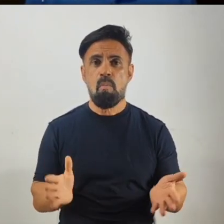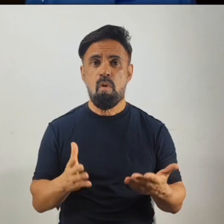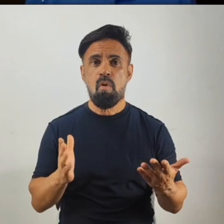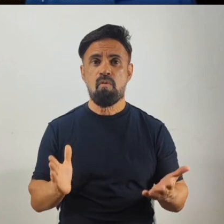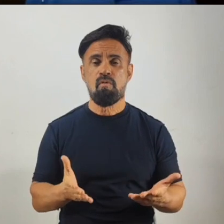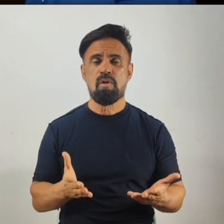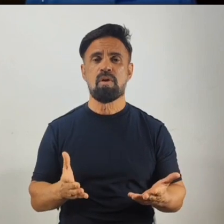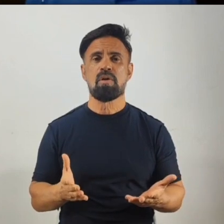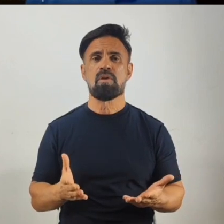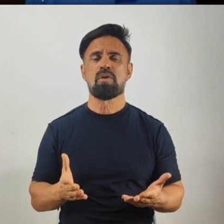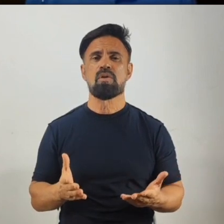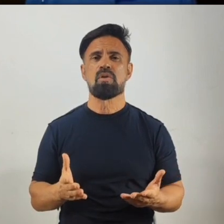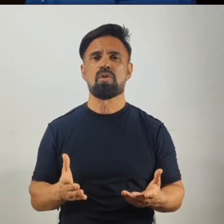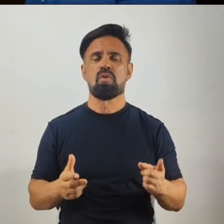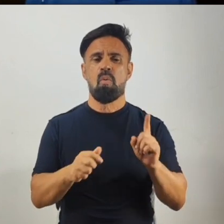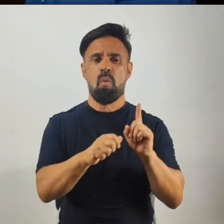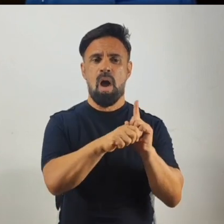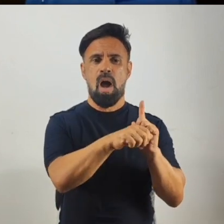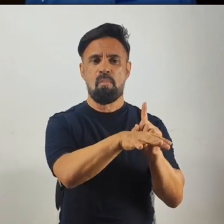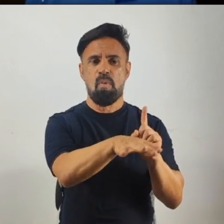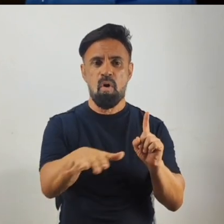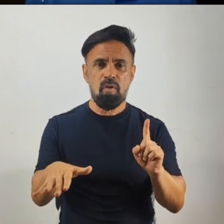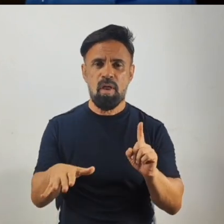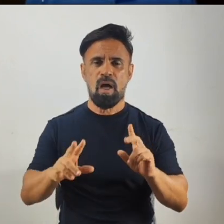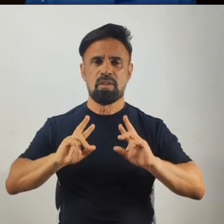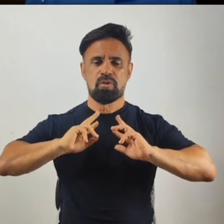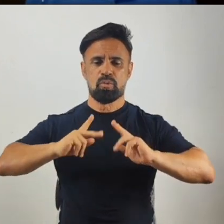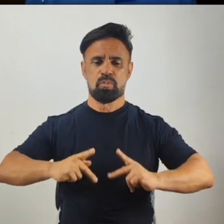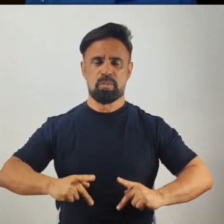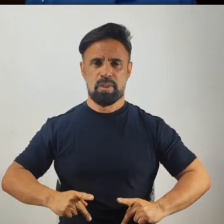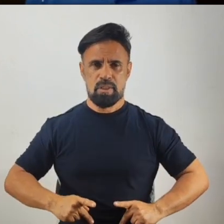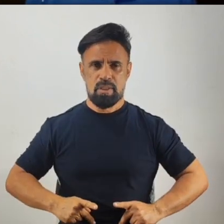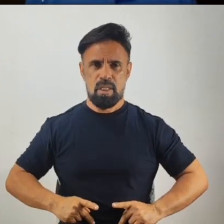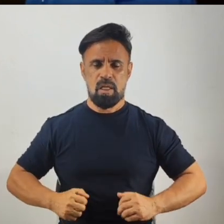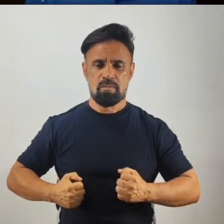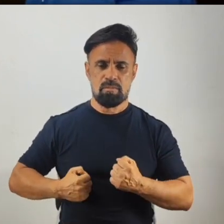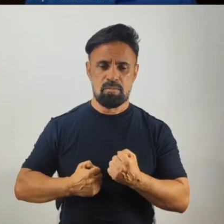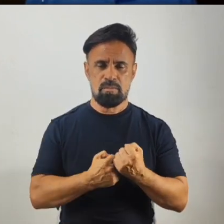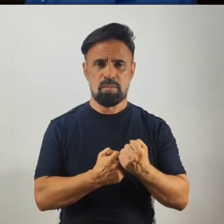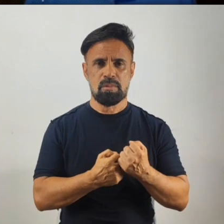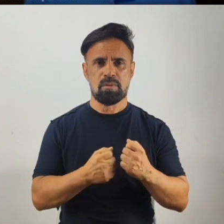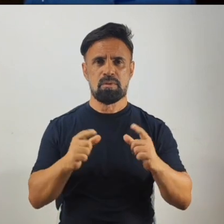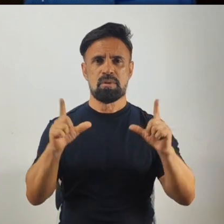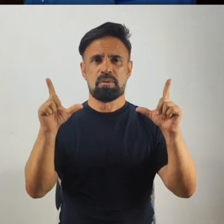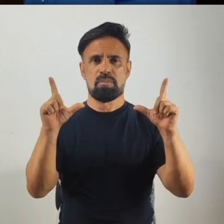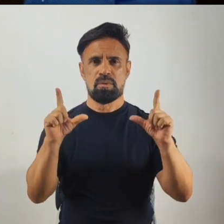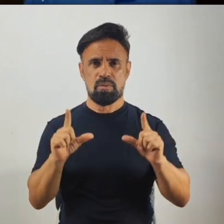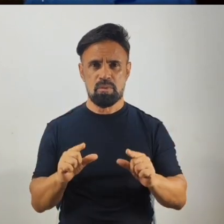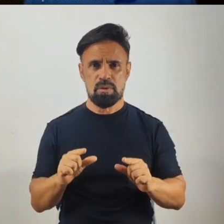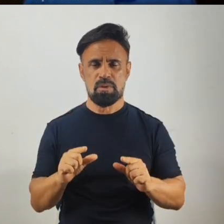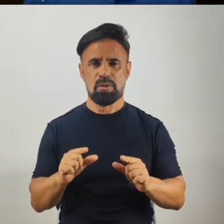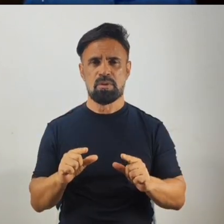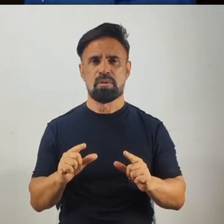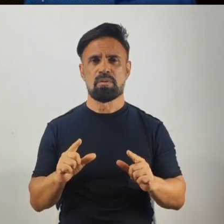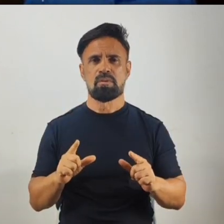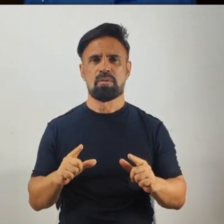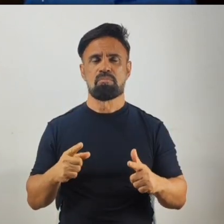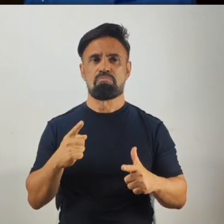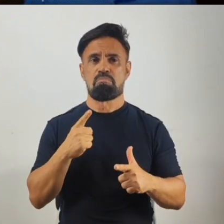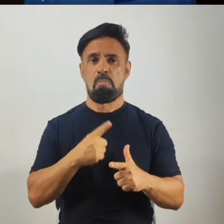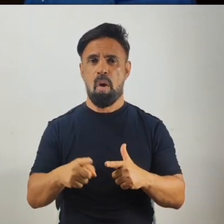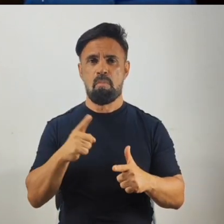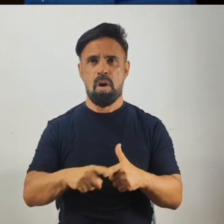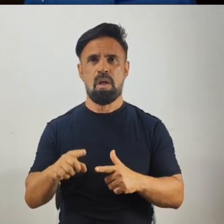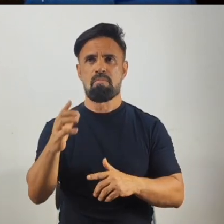saúde, promovendo uma abordagem humanizada e contribuindo para a